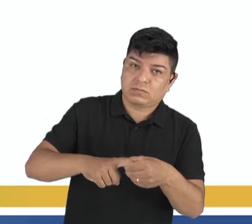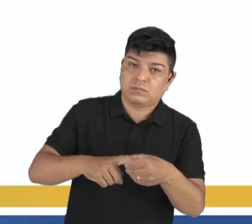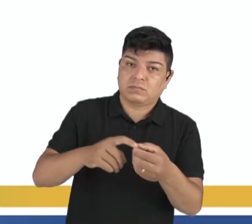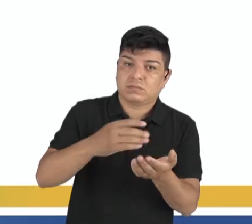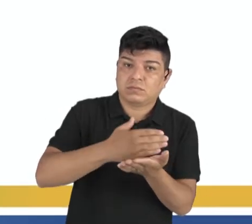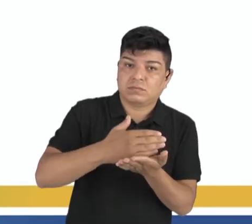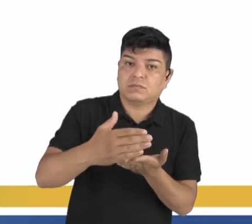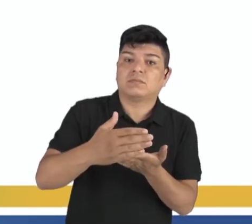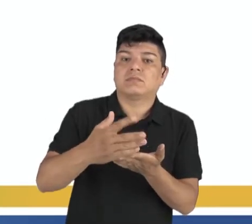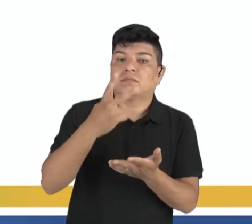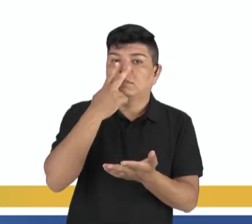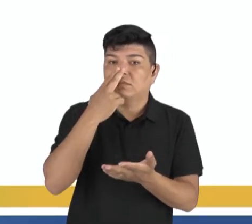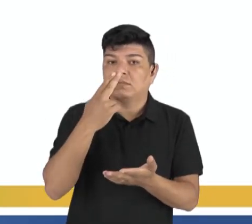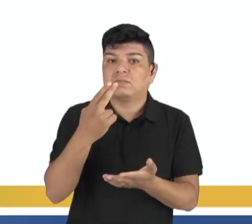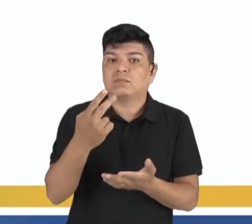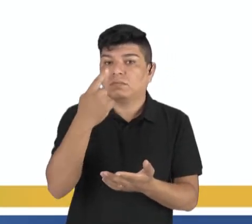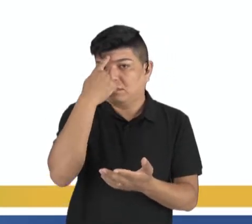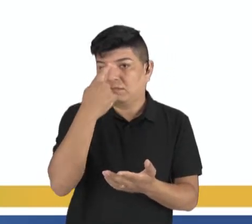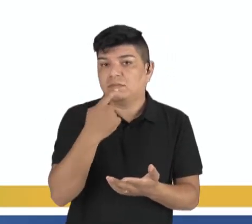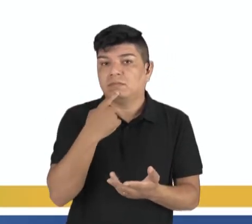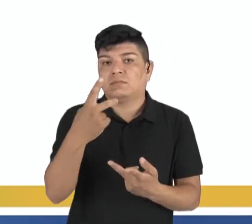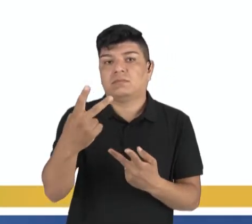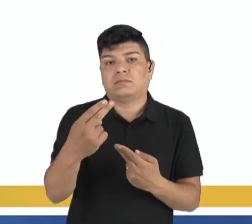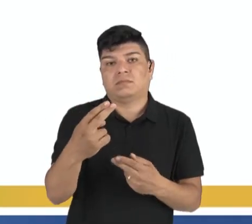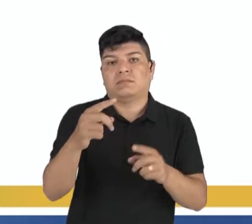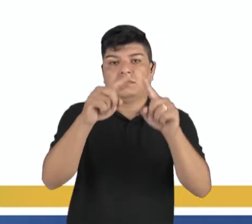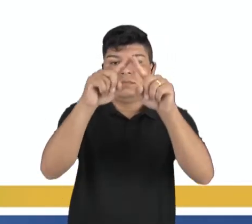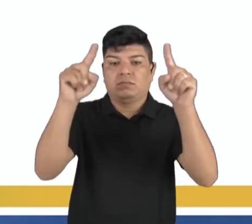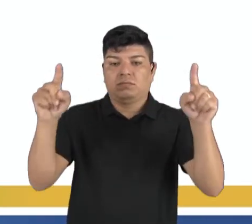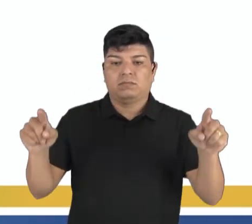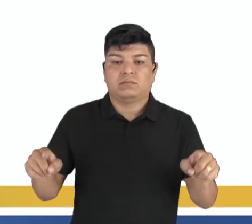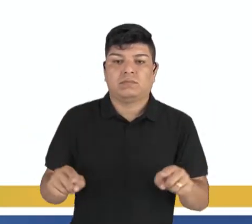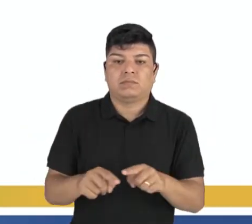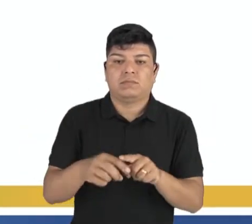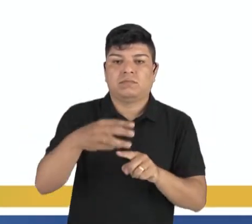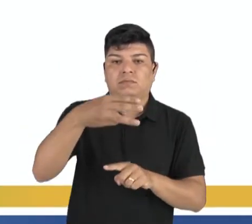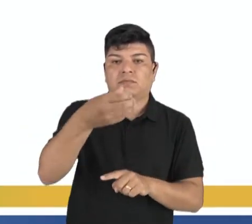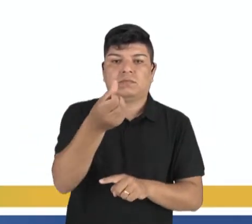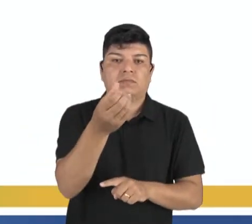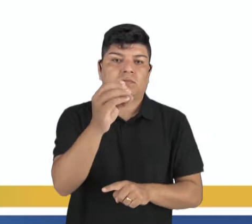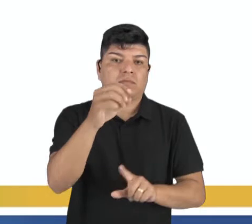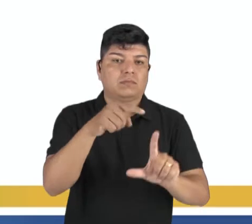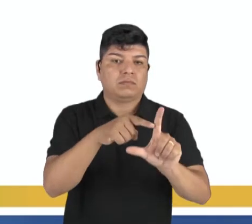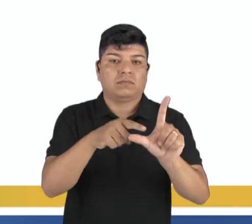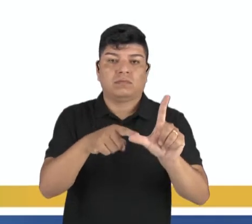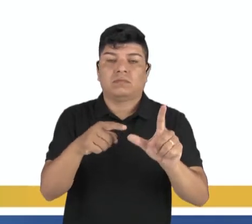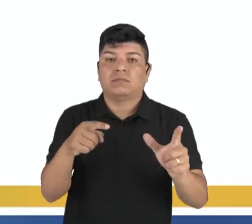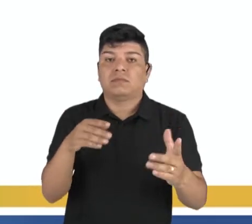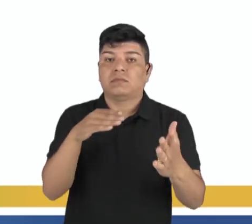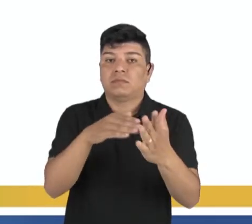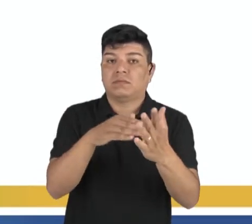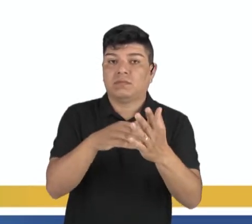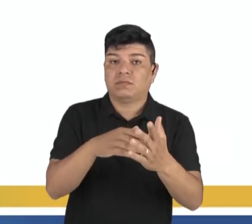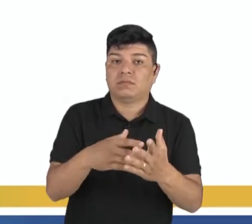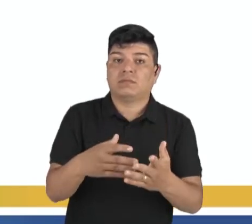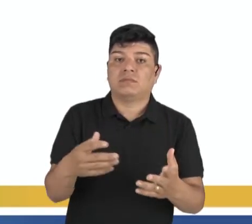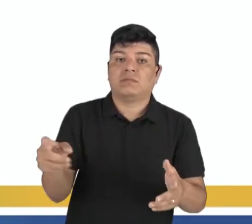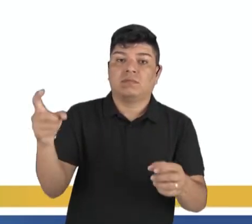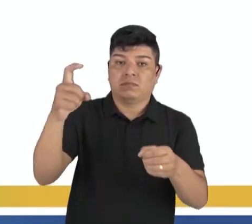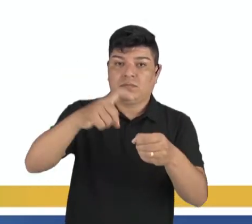ao seu ponto inicial e parecer mesmo figura ela fez uma volta completa de 360° até parecer a mesma